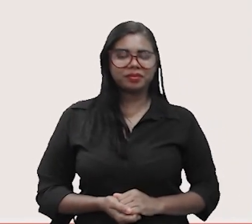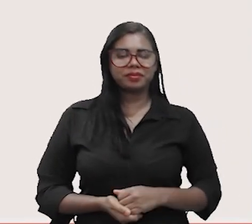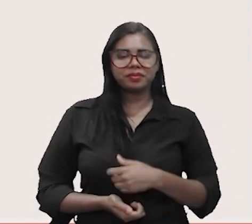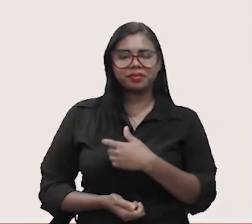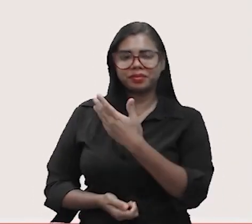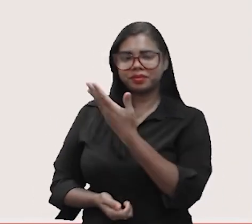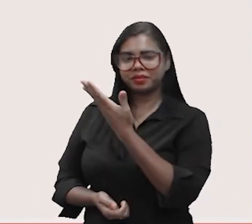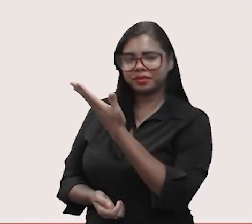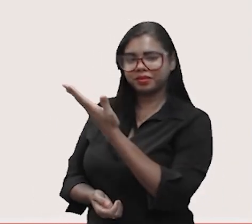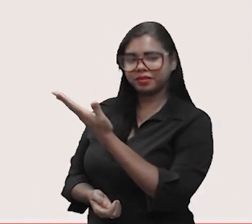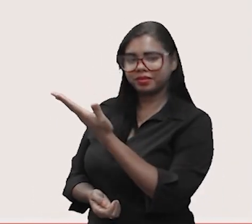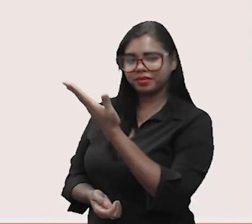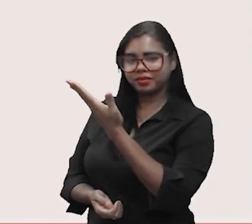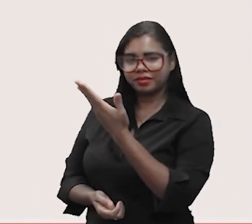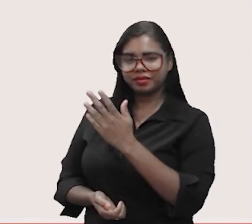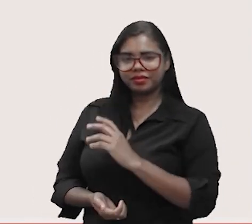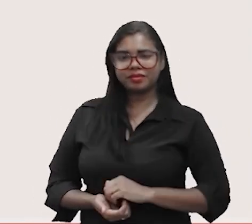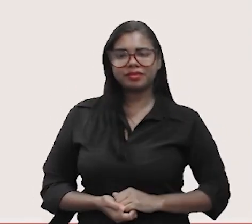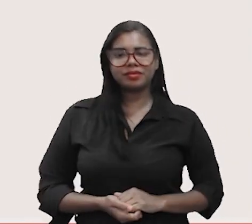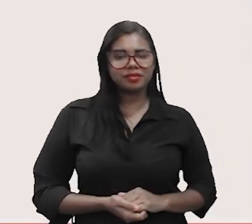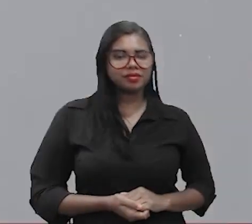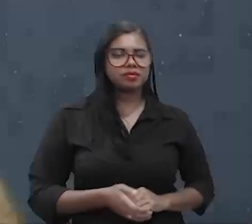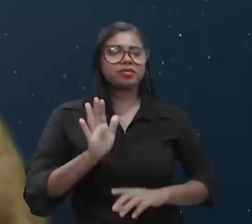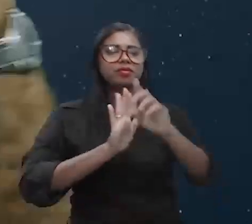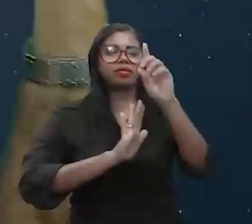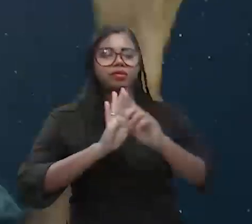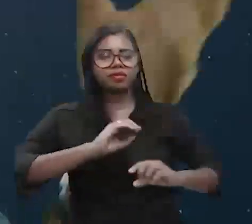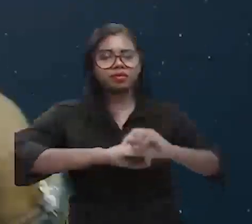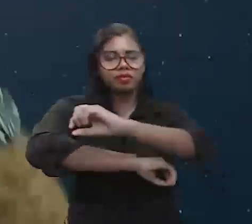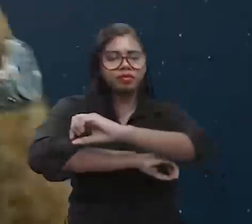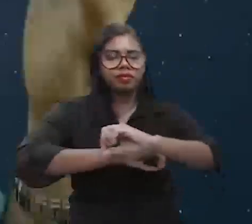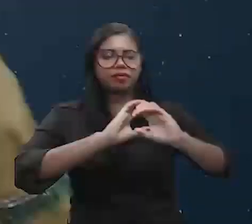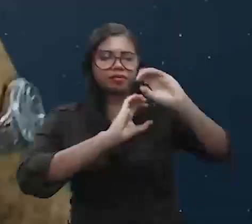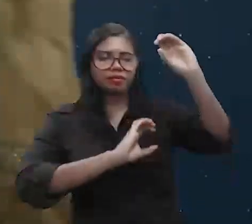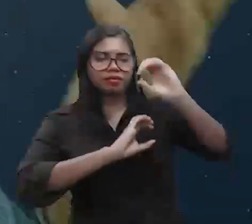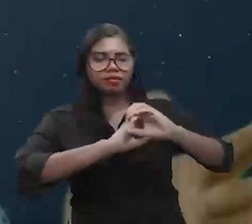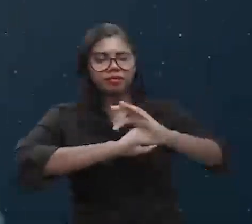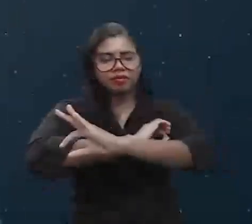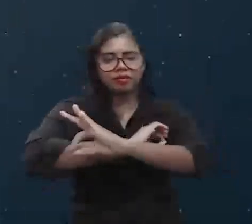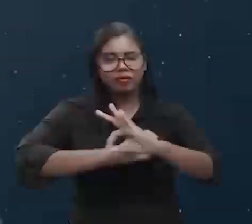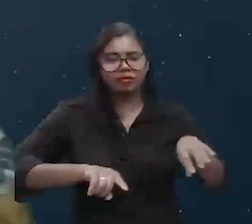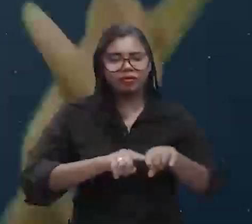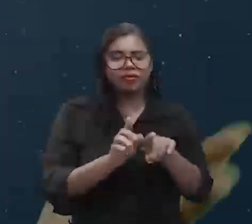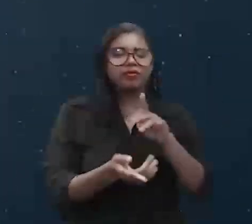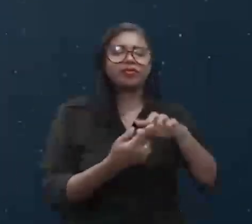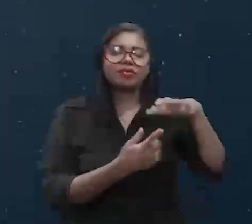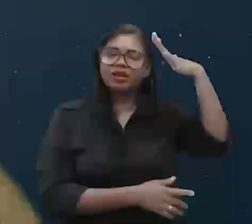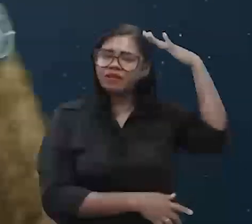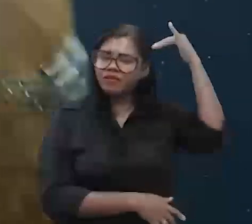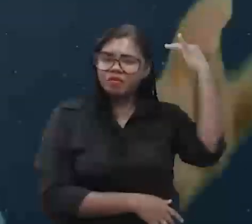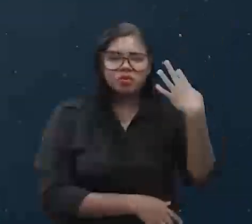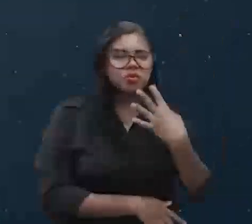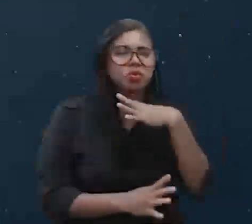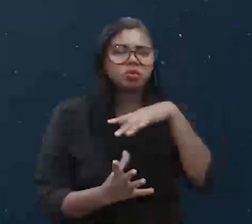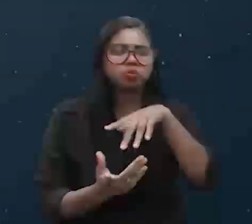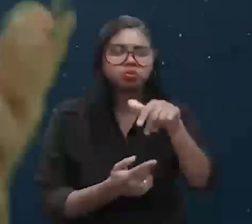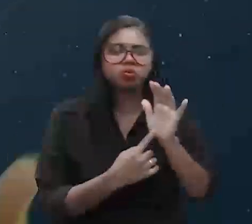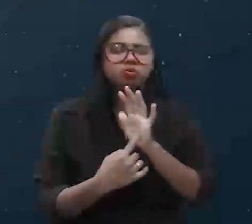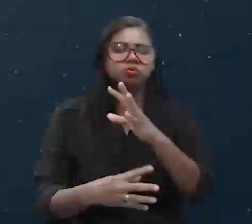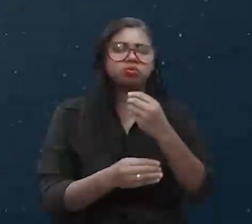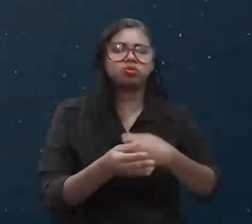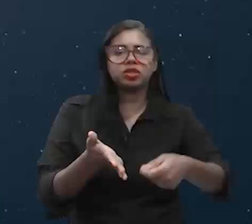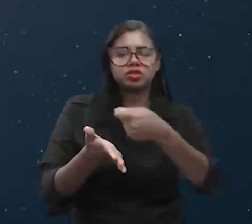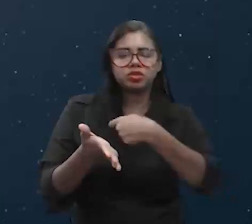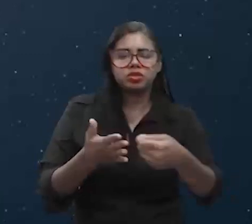é cassado o direito dele como engenheiro. Né? Mas aí já estava famoso e conhecido como um grande escritor, um grande